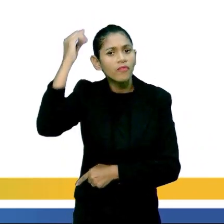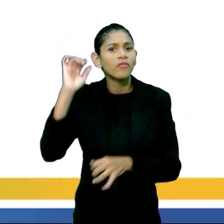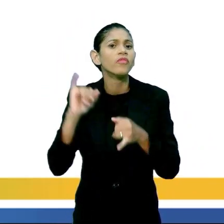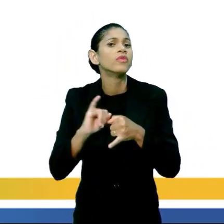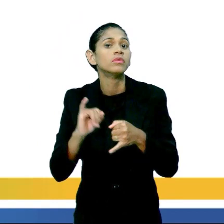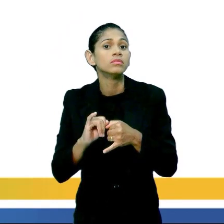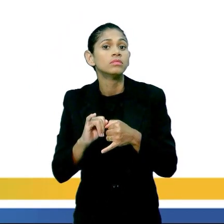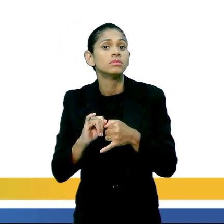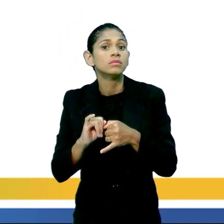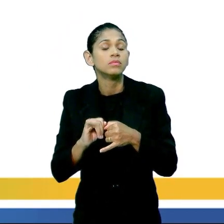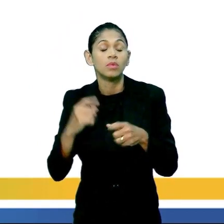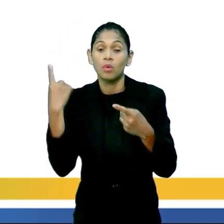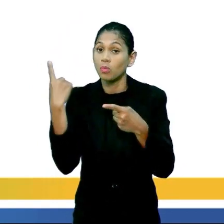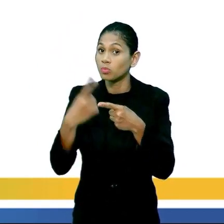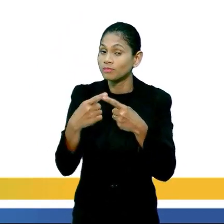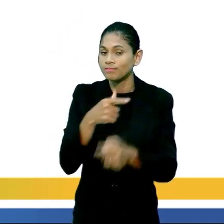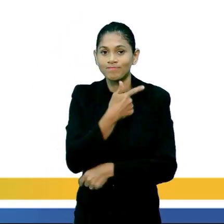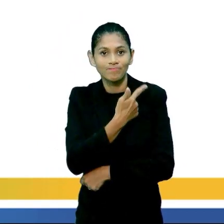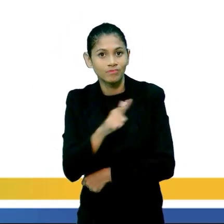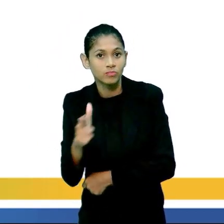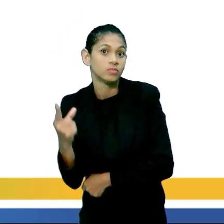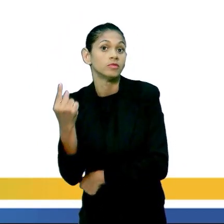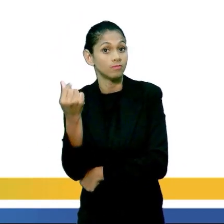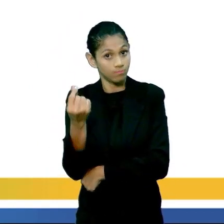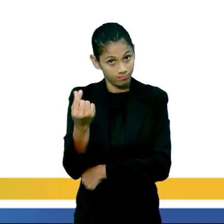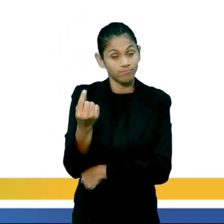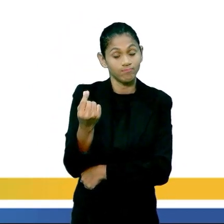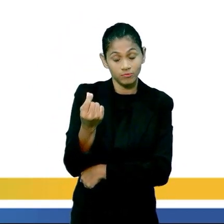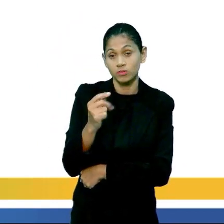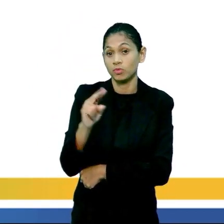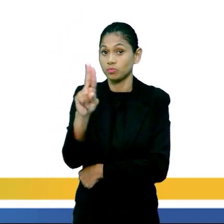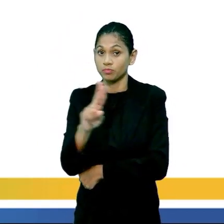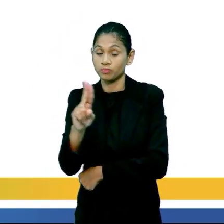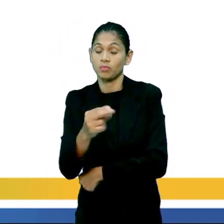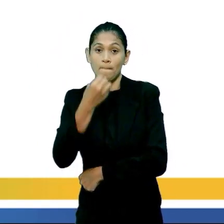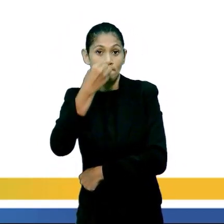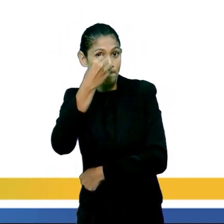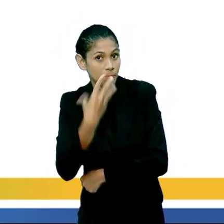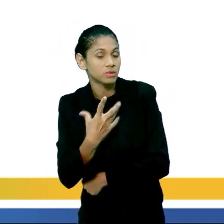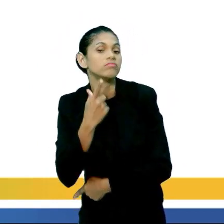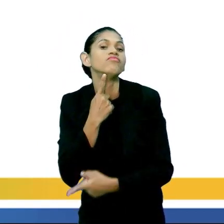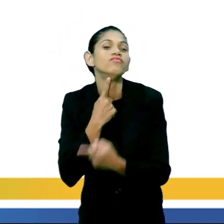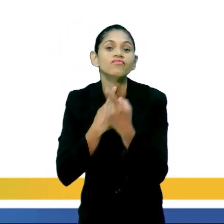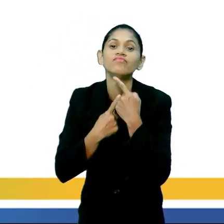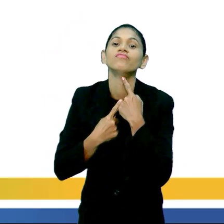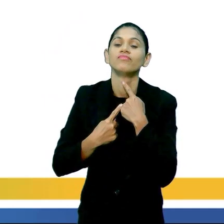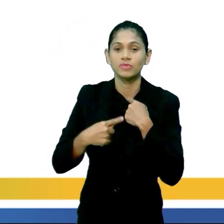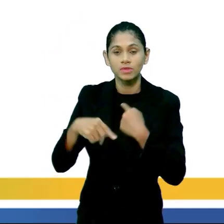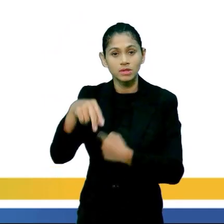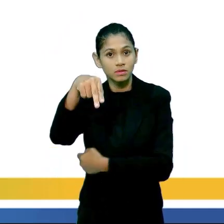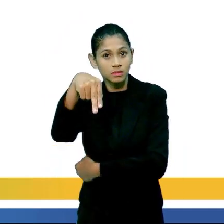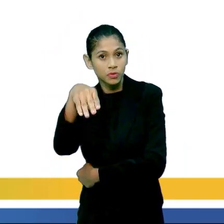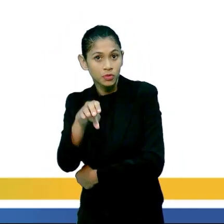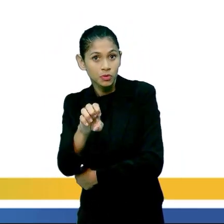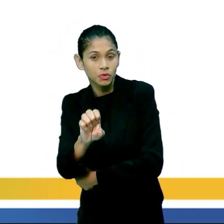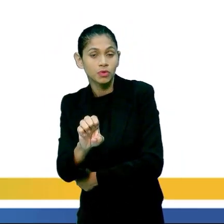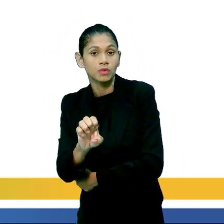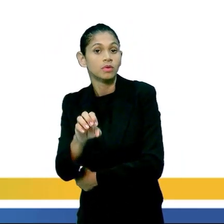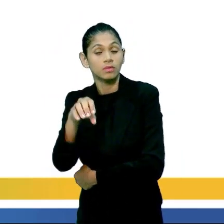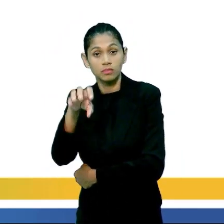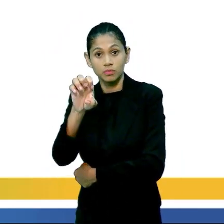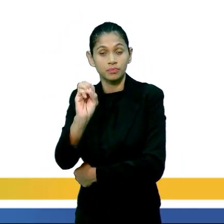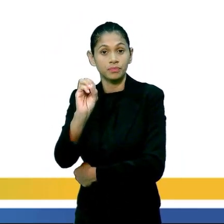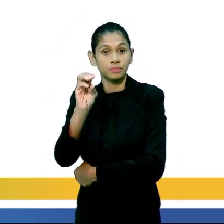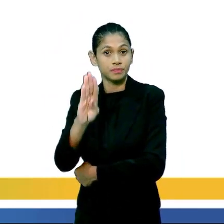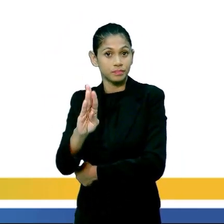ele não tinha recursos. Então, ele utilizou a boa vontade e a ganância desses nobres, que utilizaram o próprio